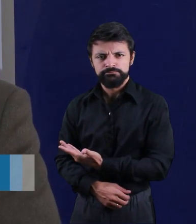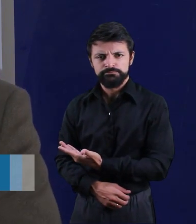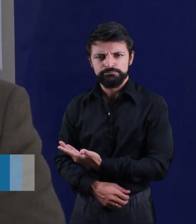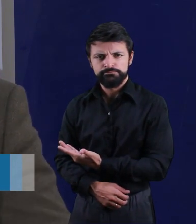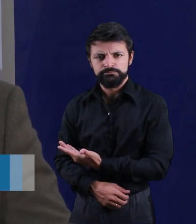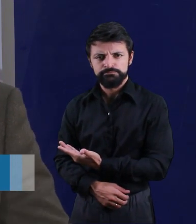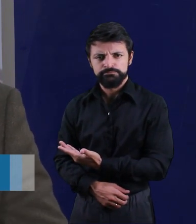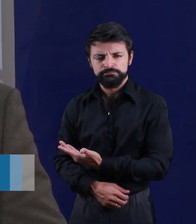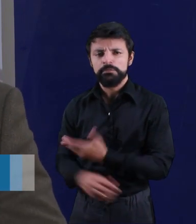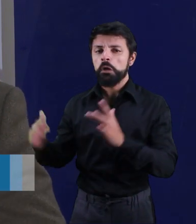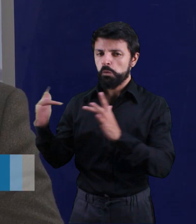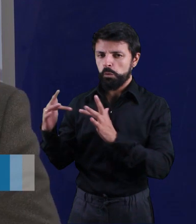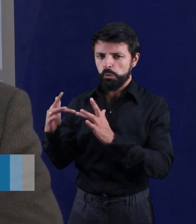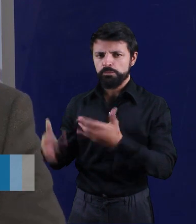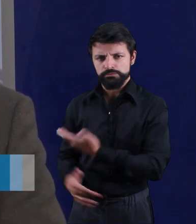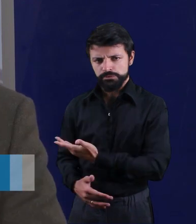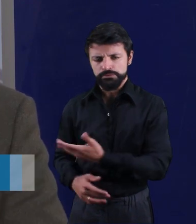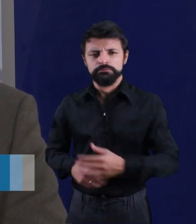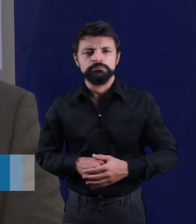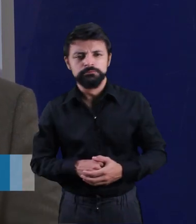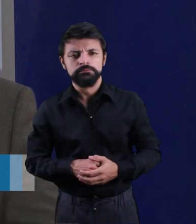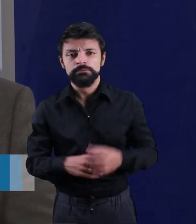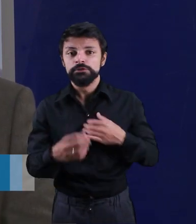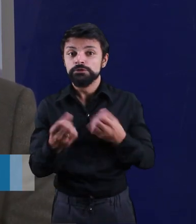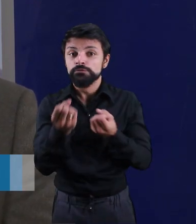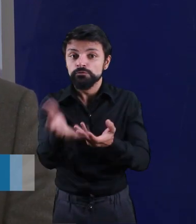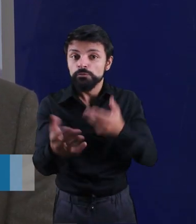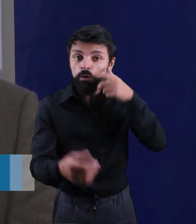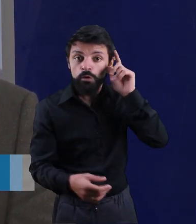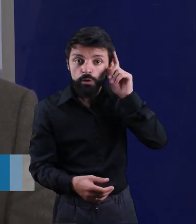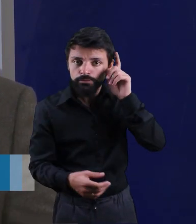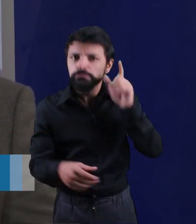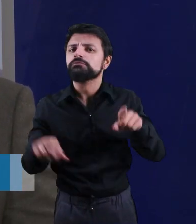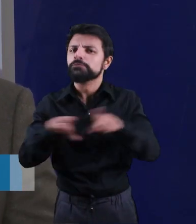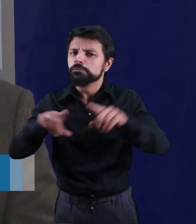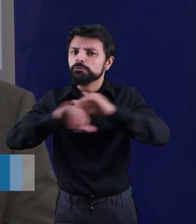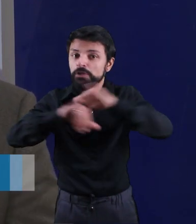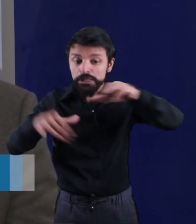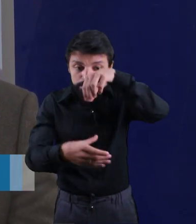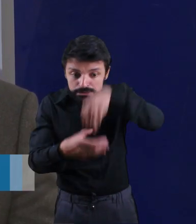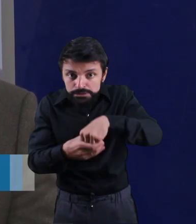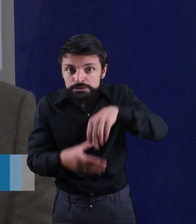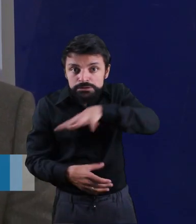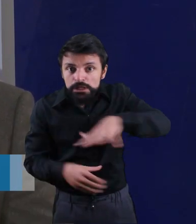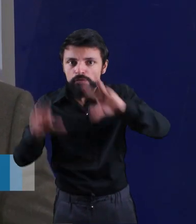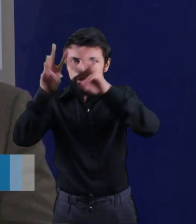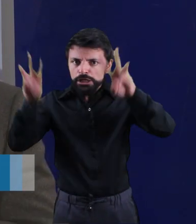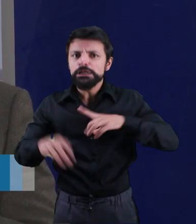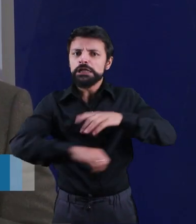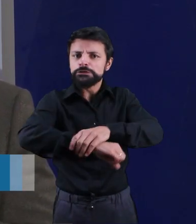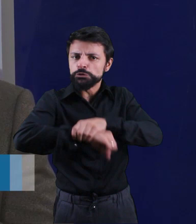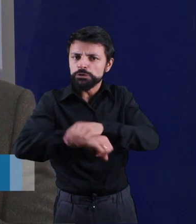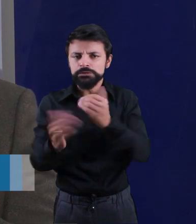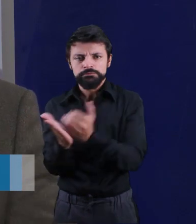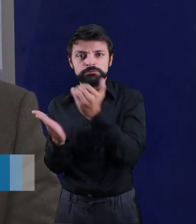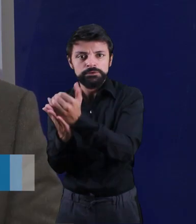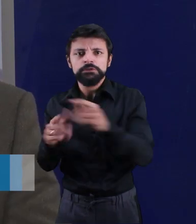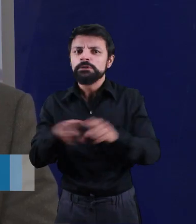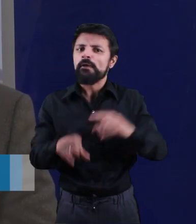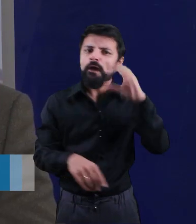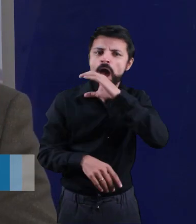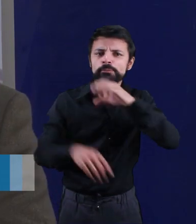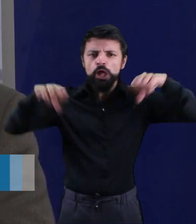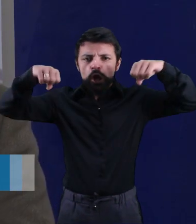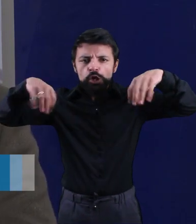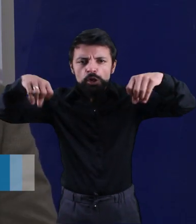76 13 41 já informamos ontem reforçamos a segurança interna estamos tomando providências imediatas